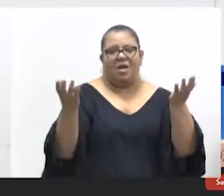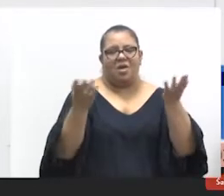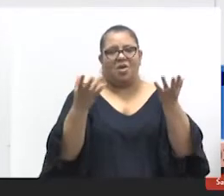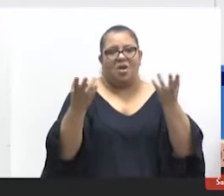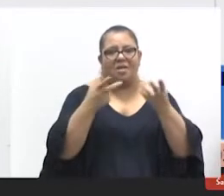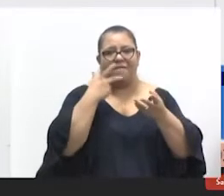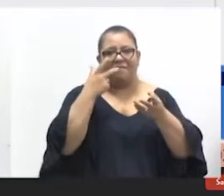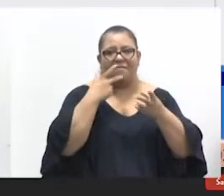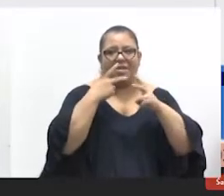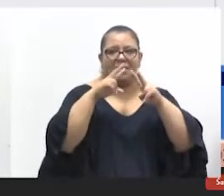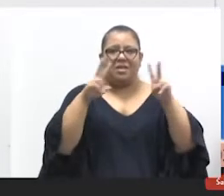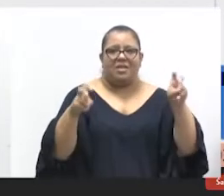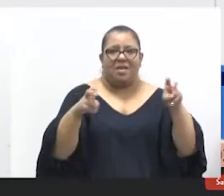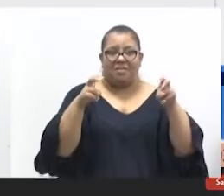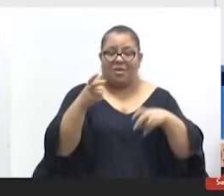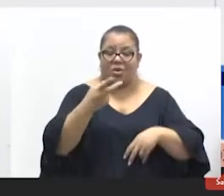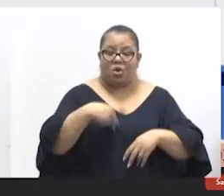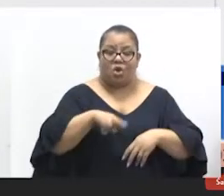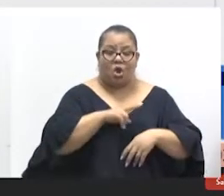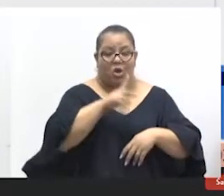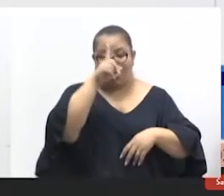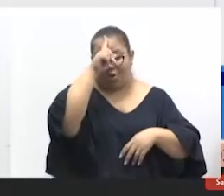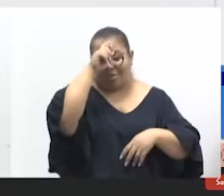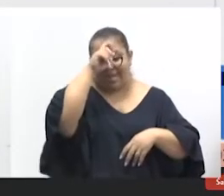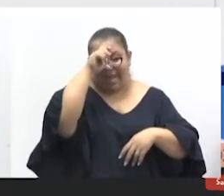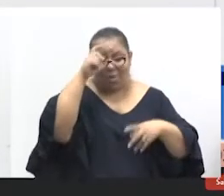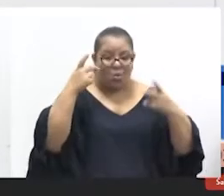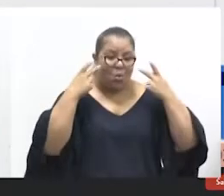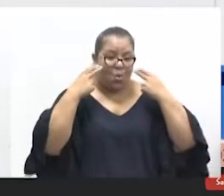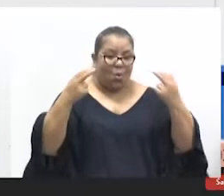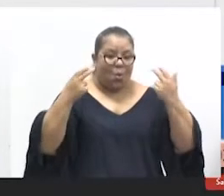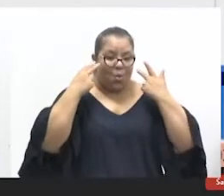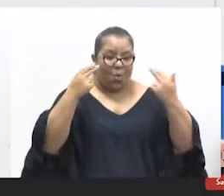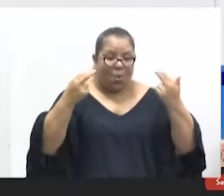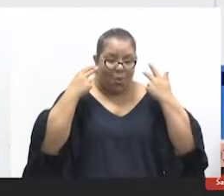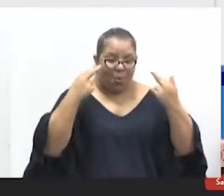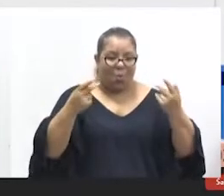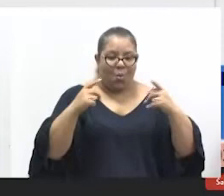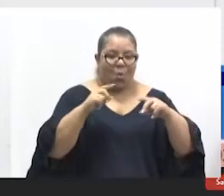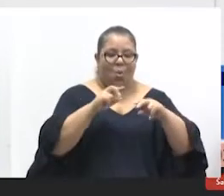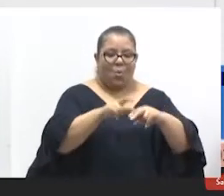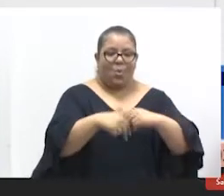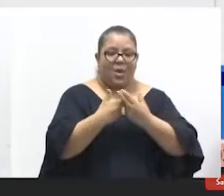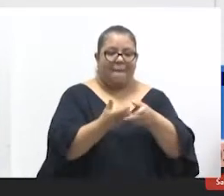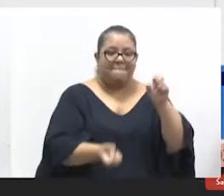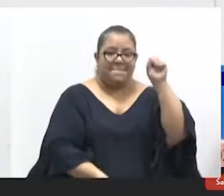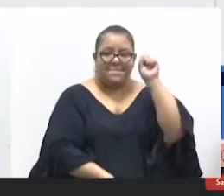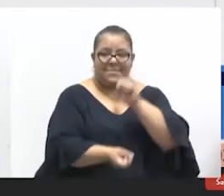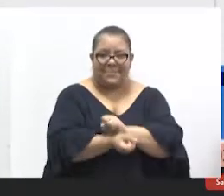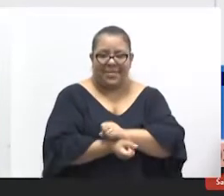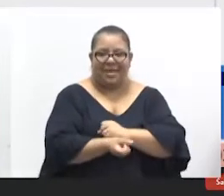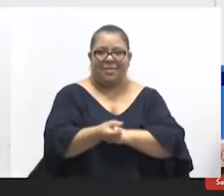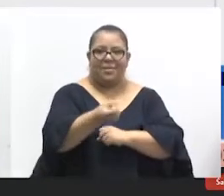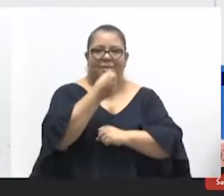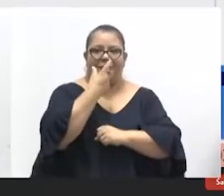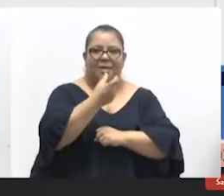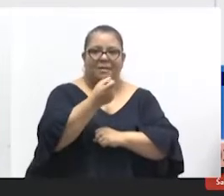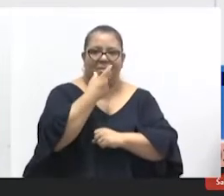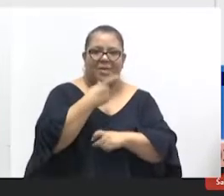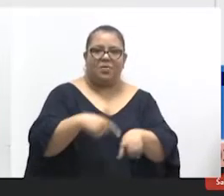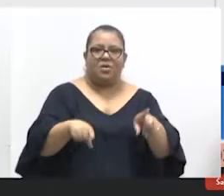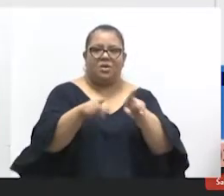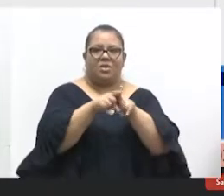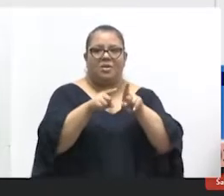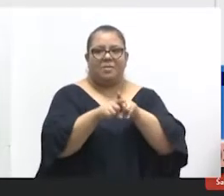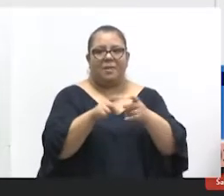estou falando dos nossos hospitais gerais, que ainda assim que foram suspensos os tratamentos em geral, foram